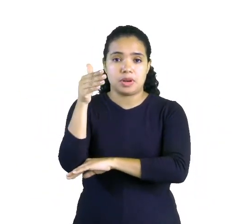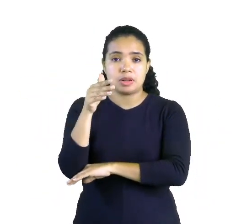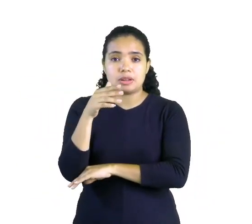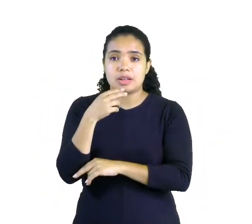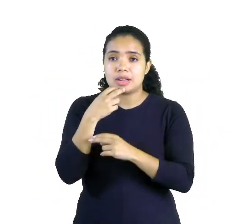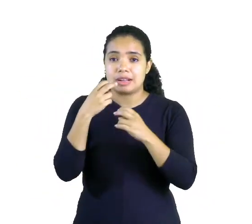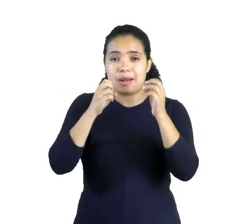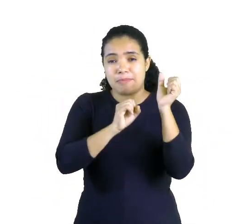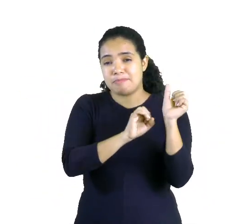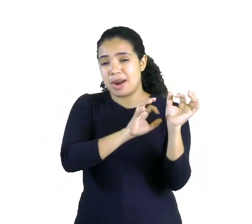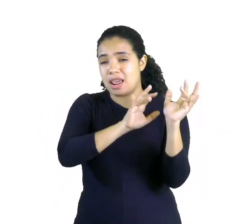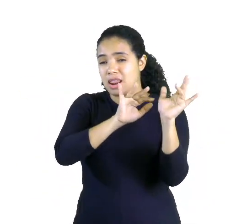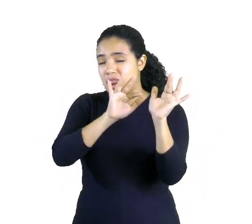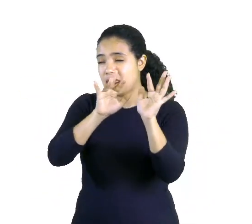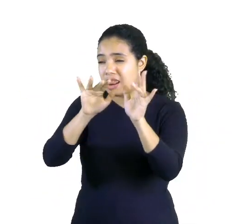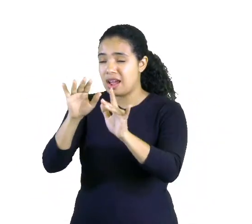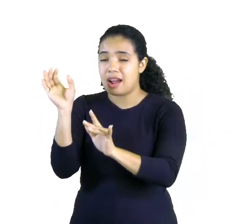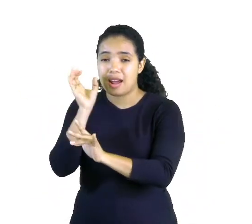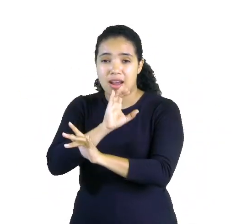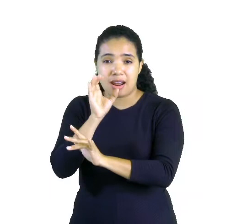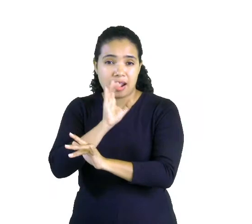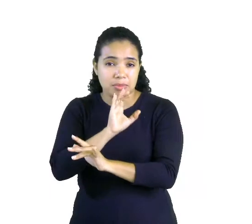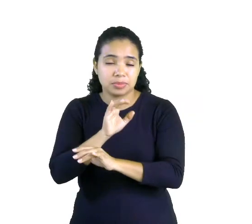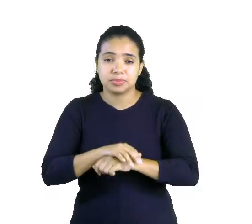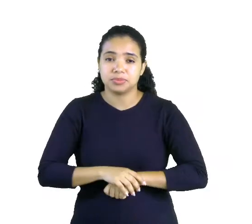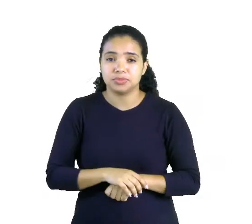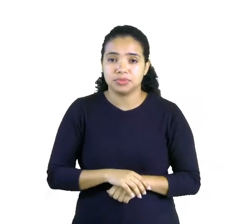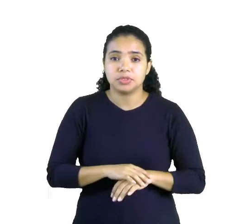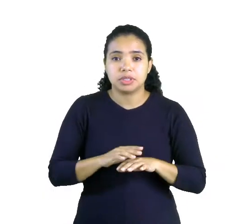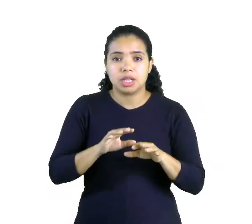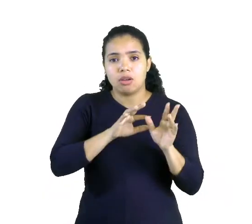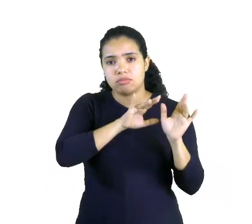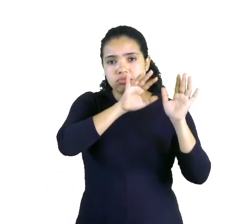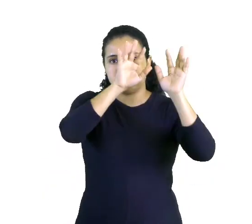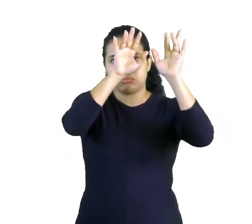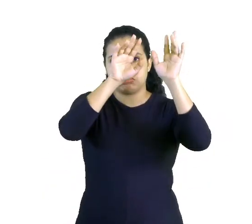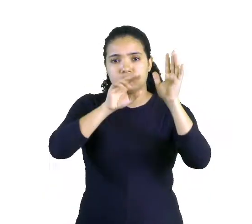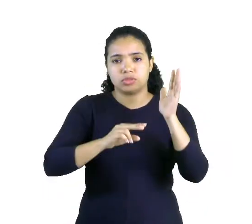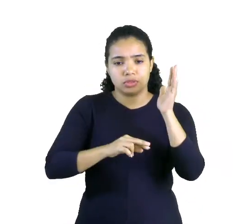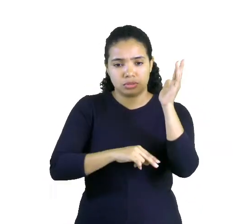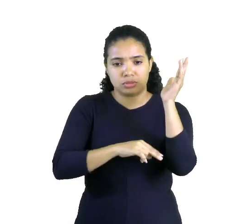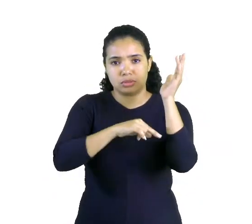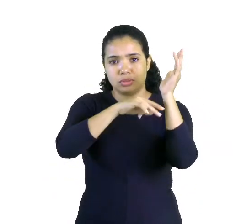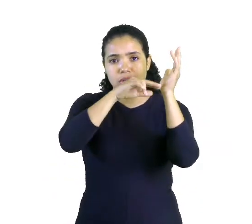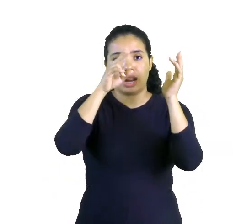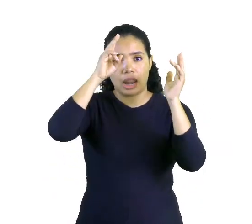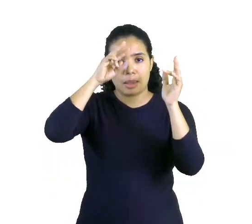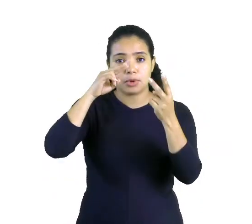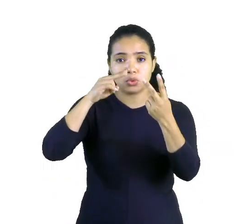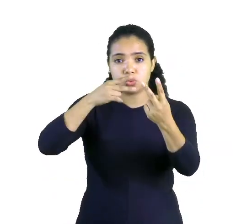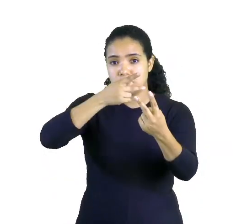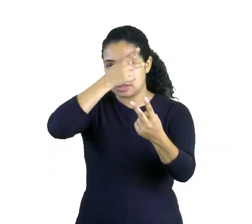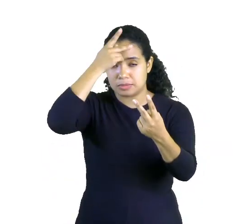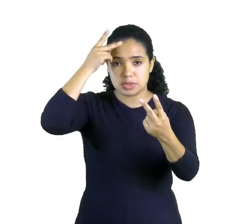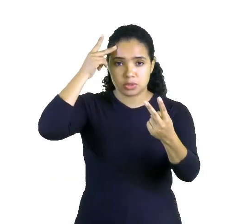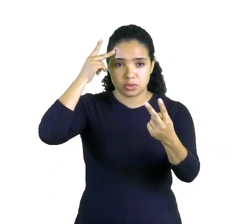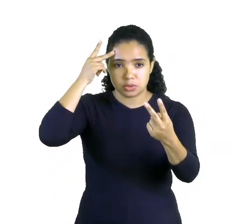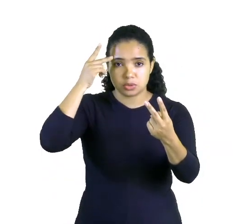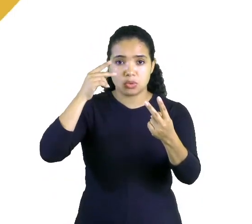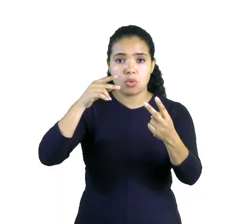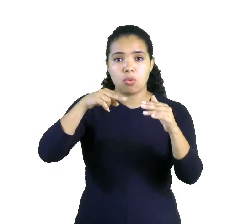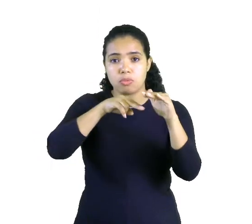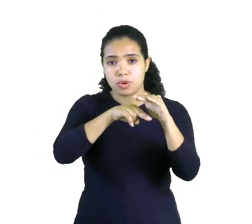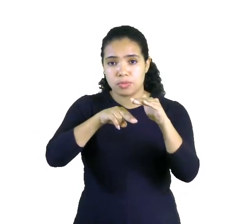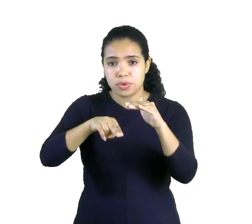do prédio imediatamente. No momento em que descia a escada, lembrou das 2 pessoas que ocupavam um quarto.